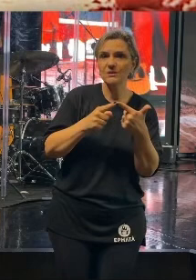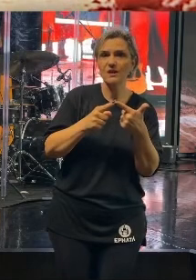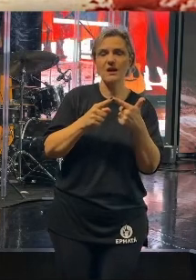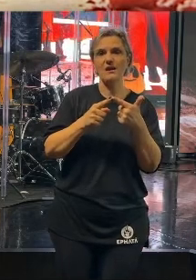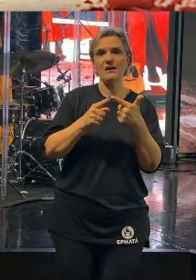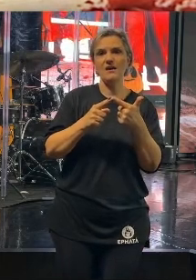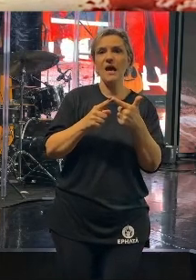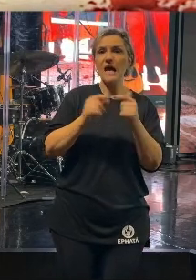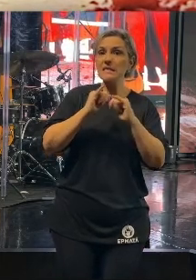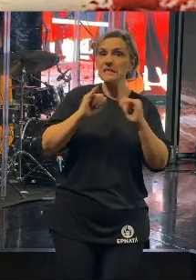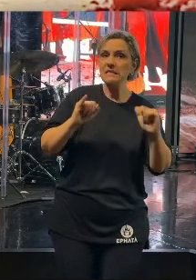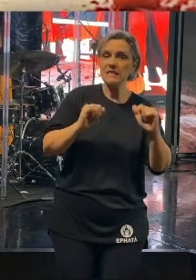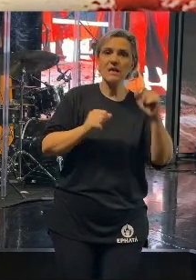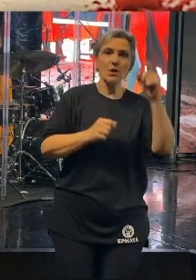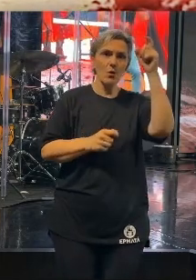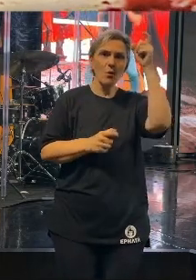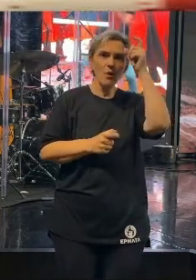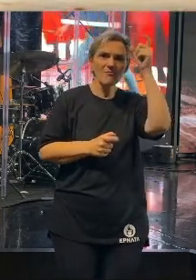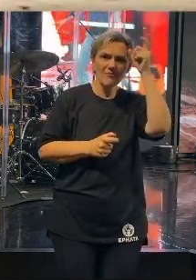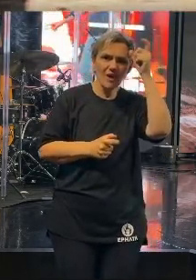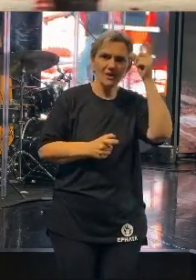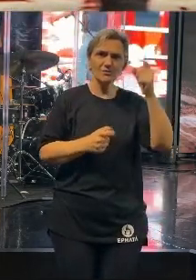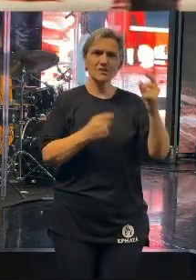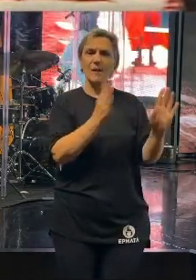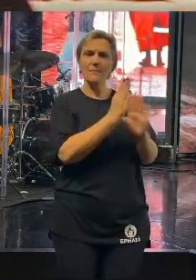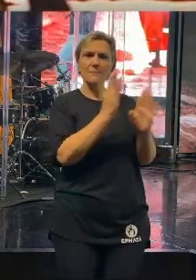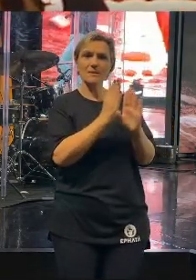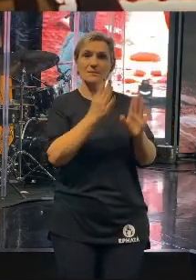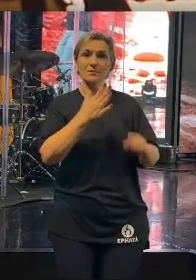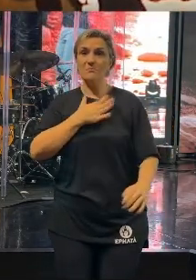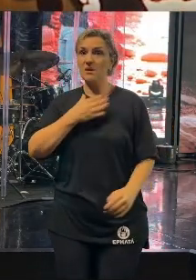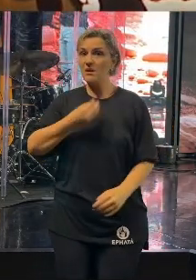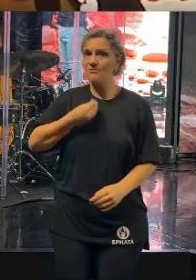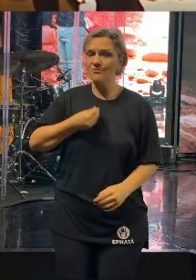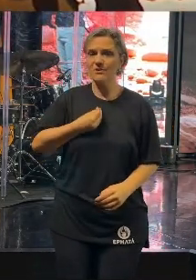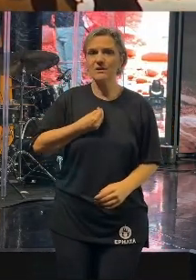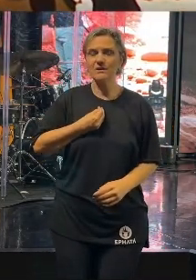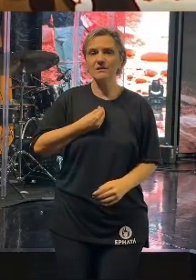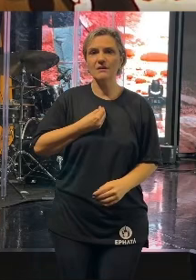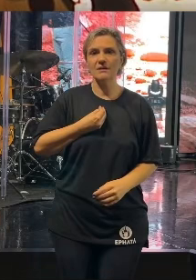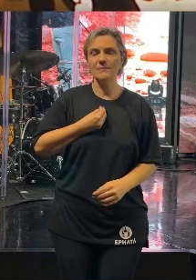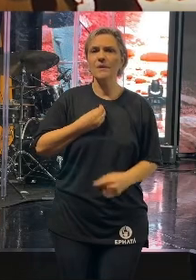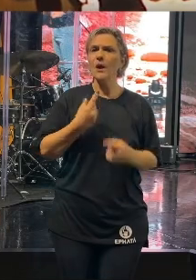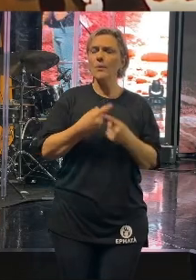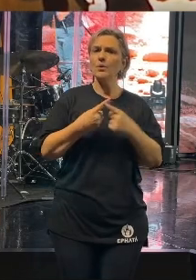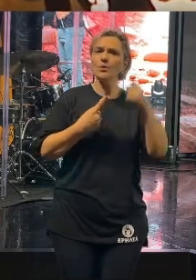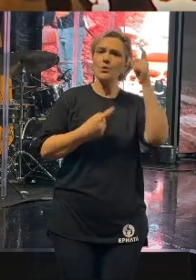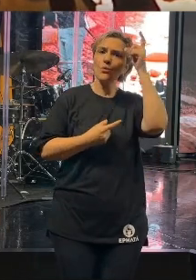entender: se o inferno está me perseguindo, até porque o inferno não persegue ninguém morna.